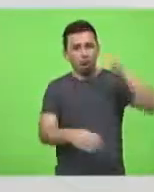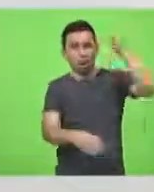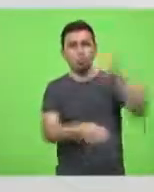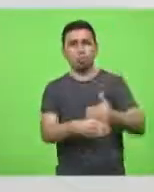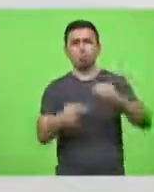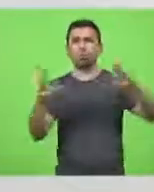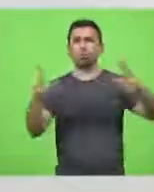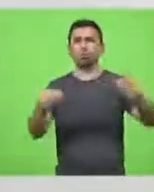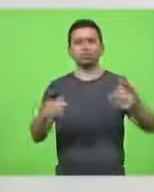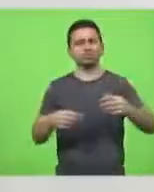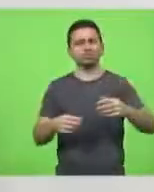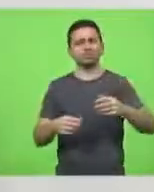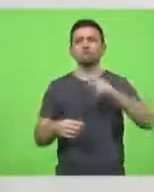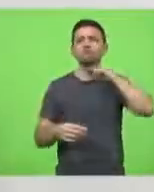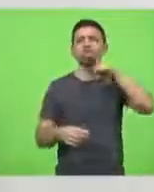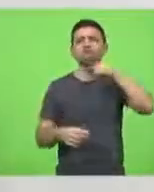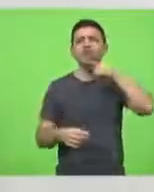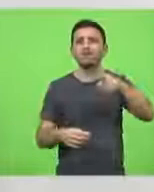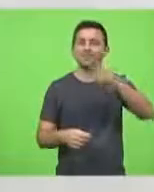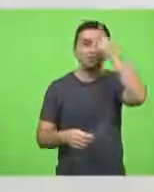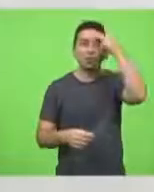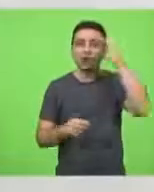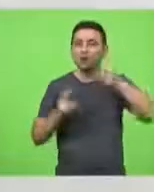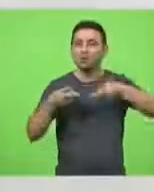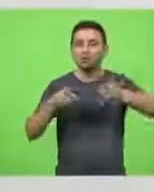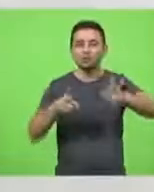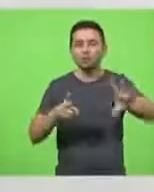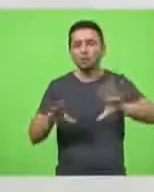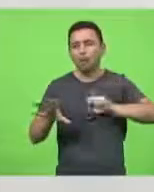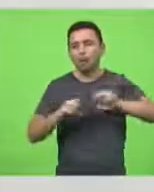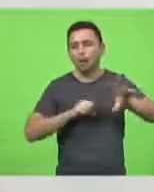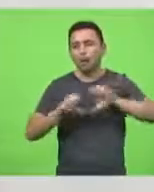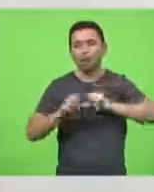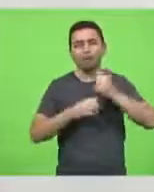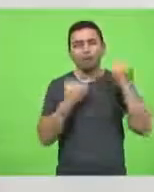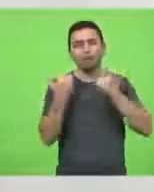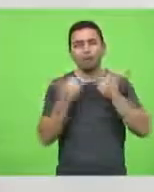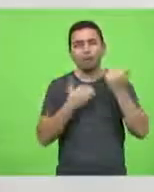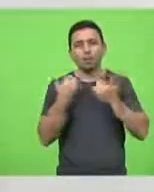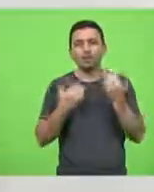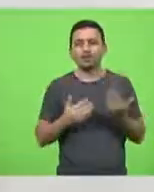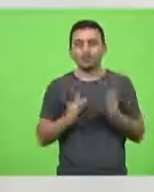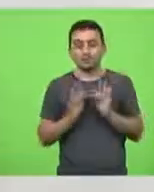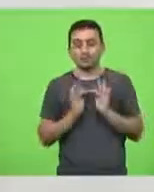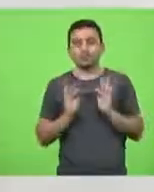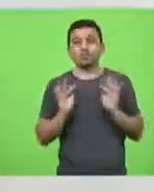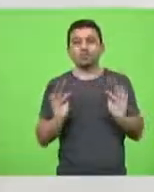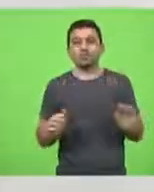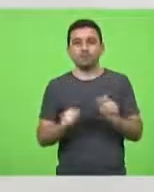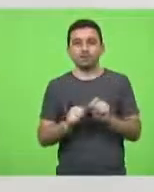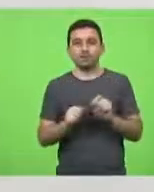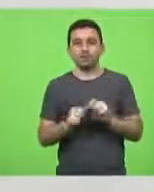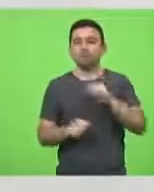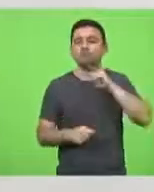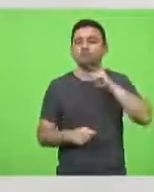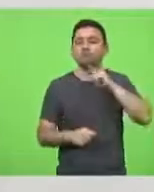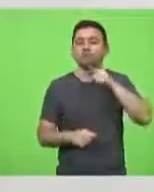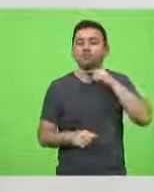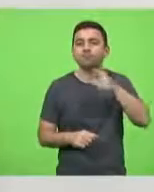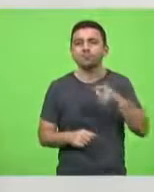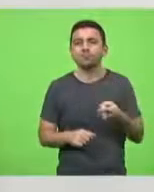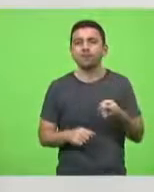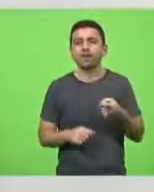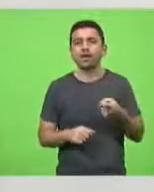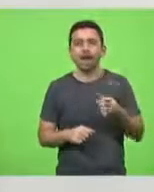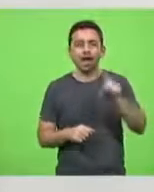certo, não evitou, as pessoas continuam ainda morrendo. O simples não está sendo feito, e aí botam na conta